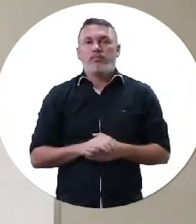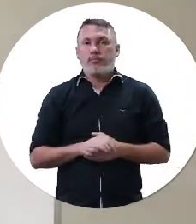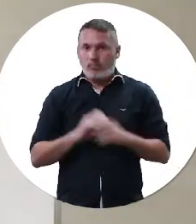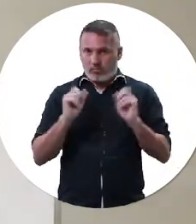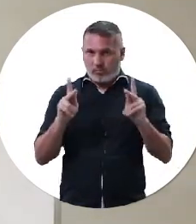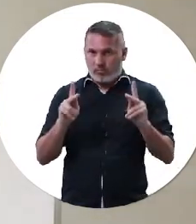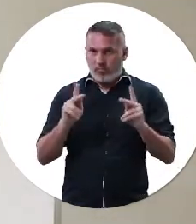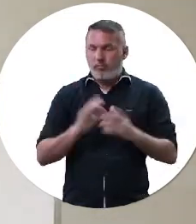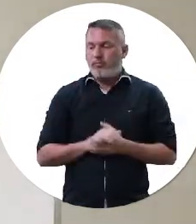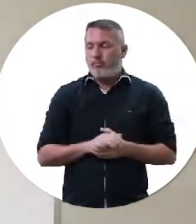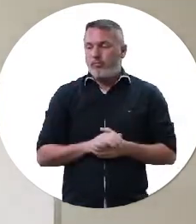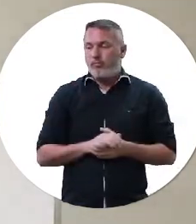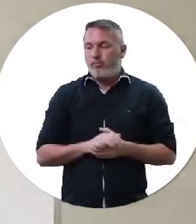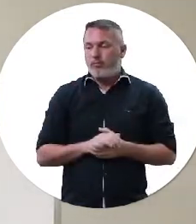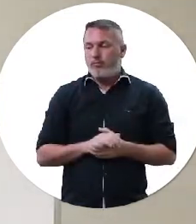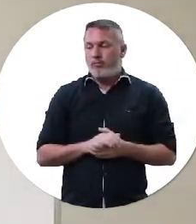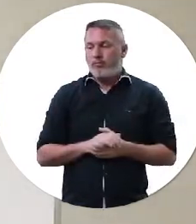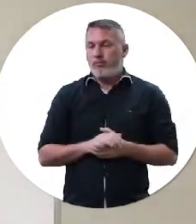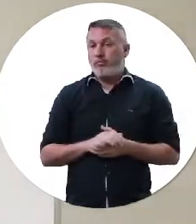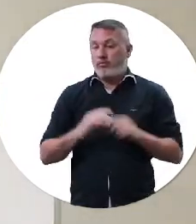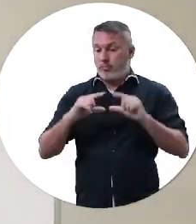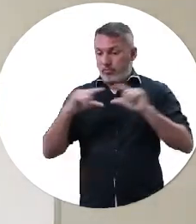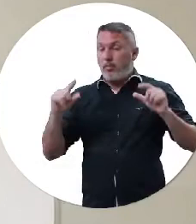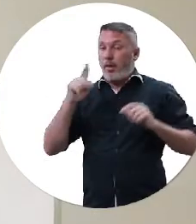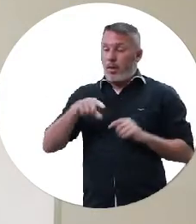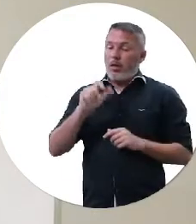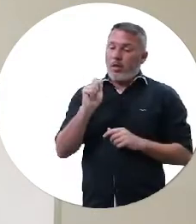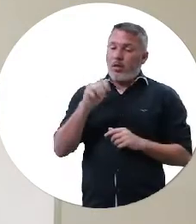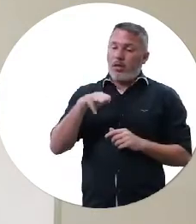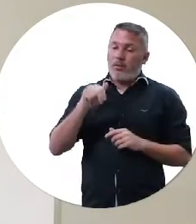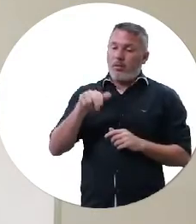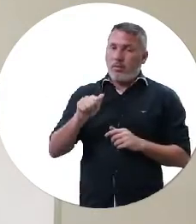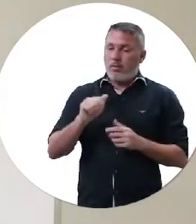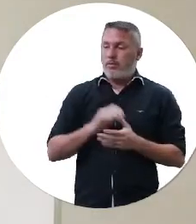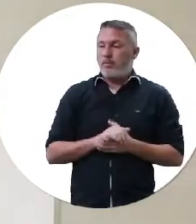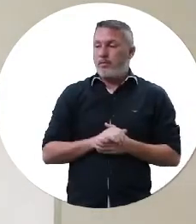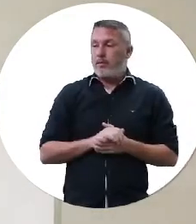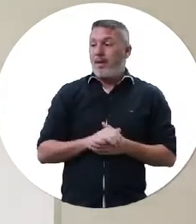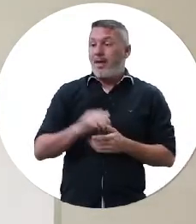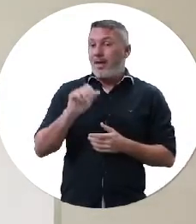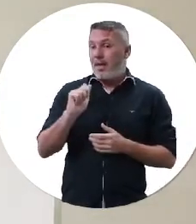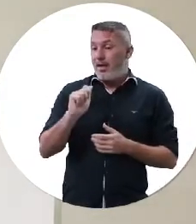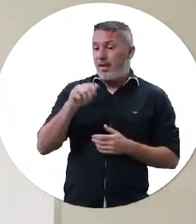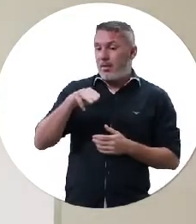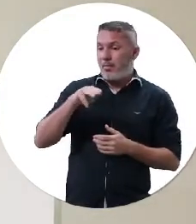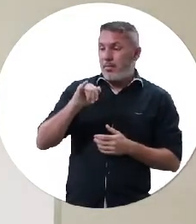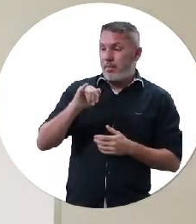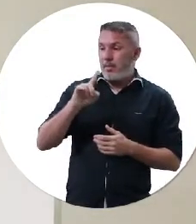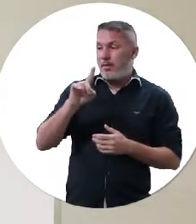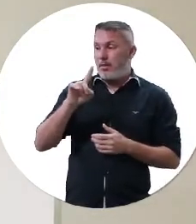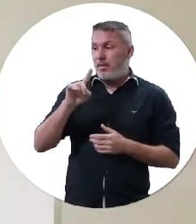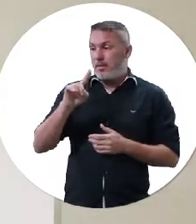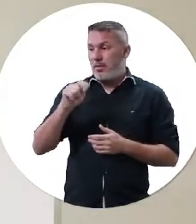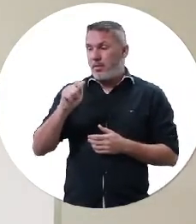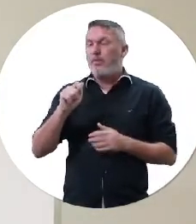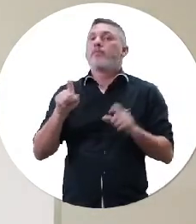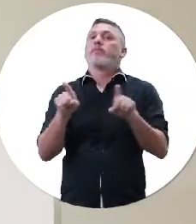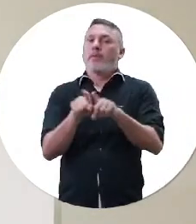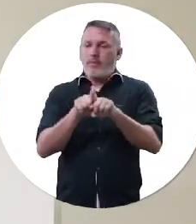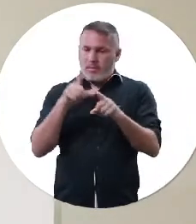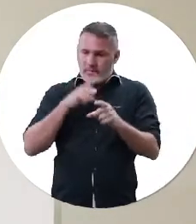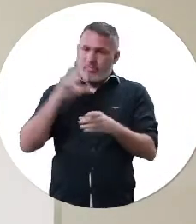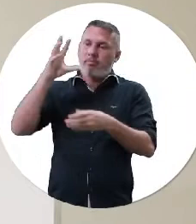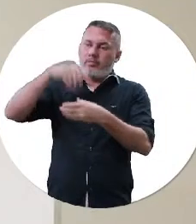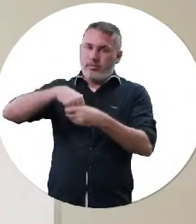Certo? Isso é uma amina. A amida também tem nitrogênio na sua composição,